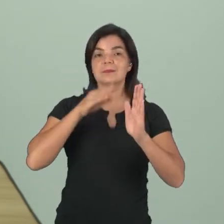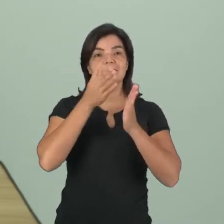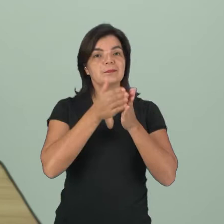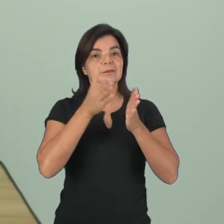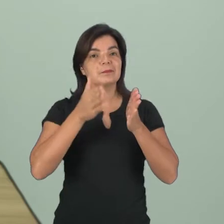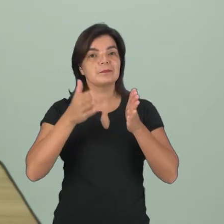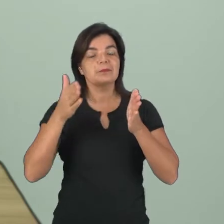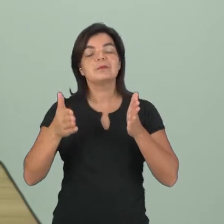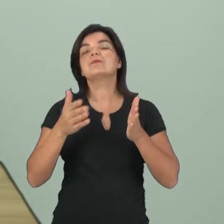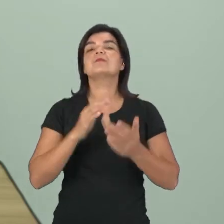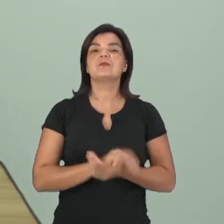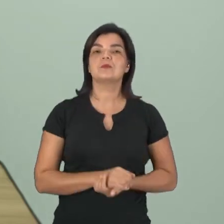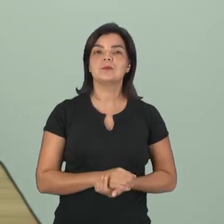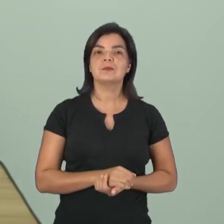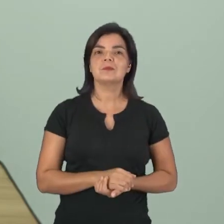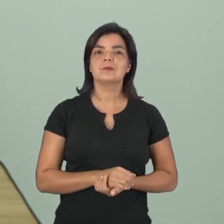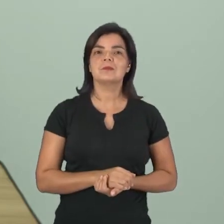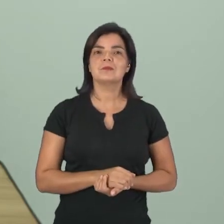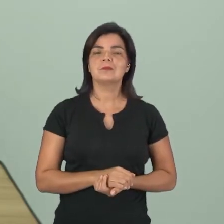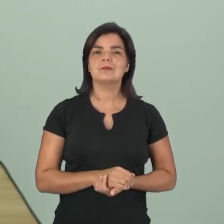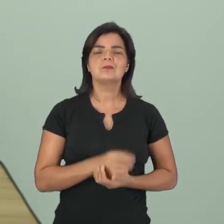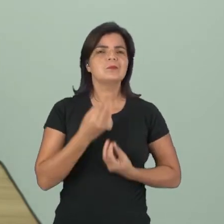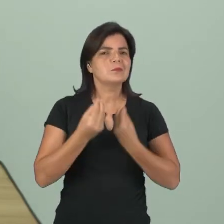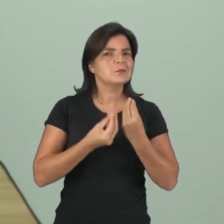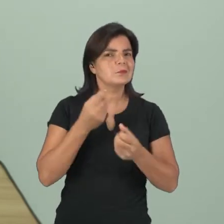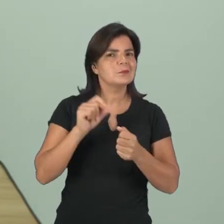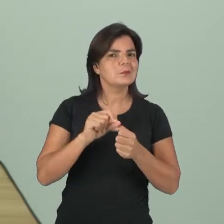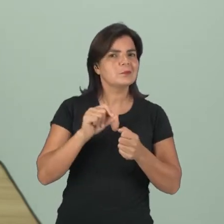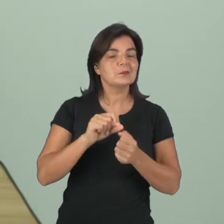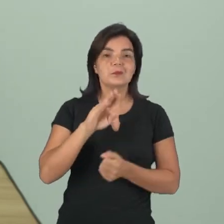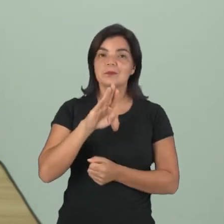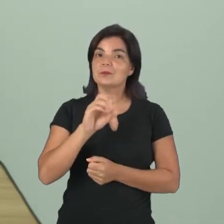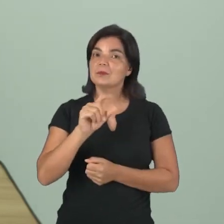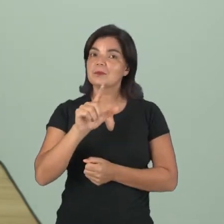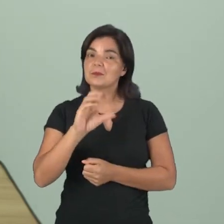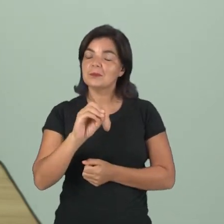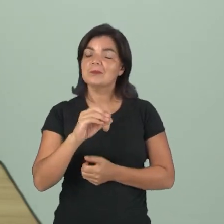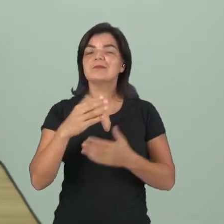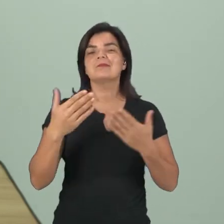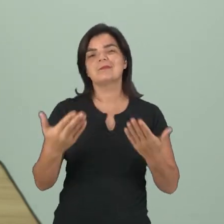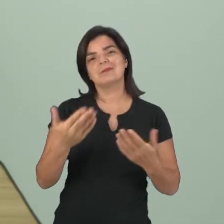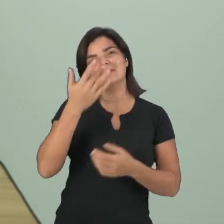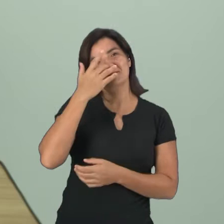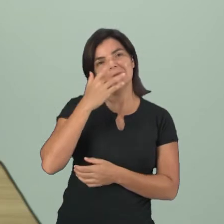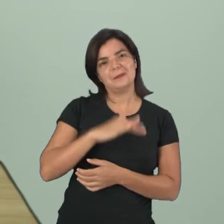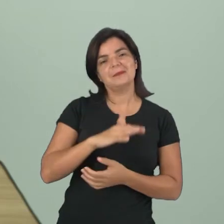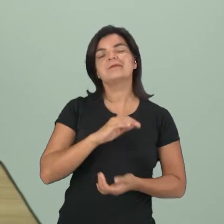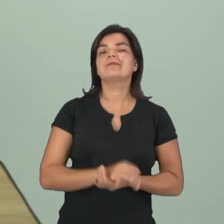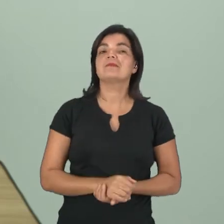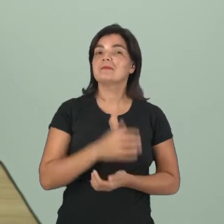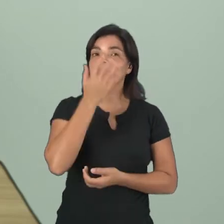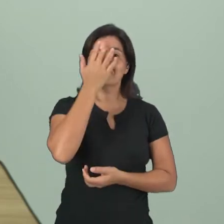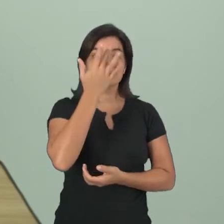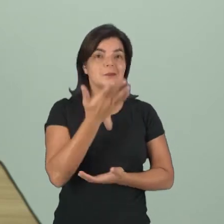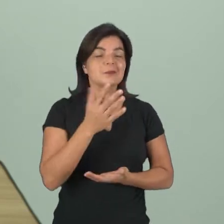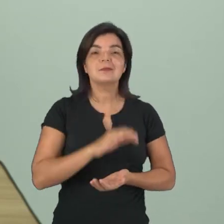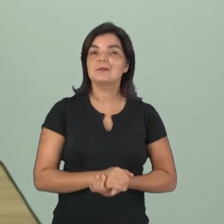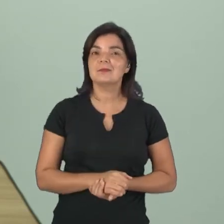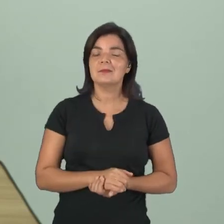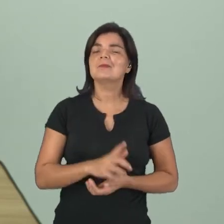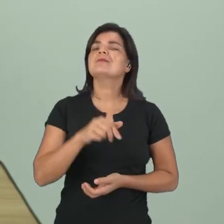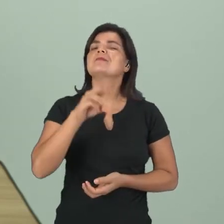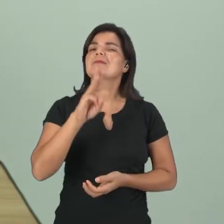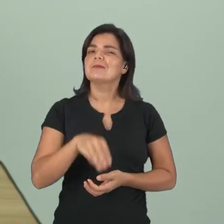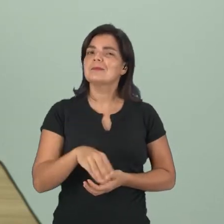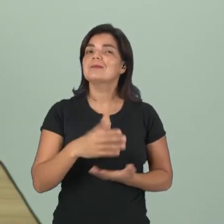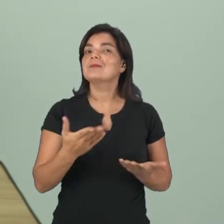passo a passo de como fazer um bolo. Ah, crianças, esse tá muito fácil. Quem